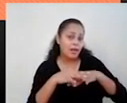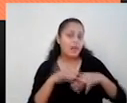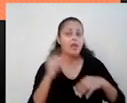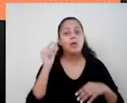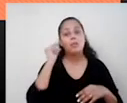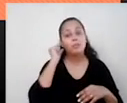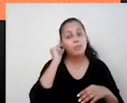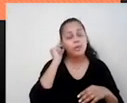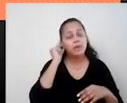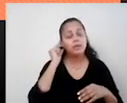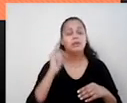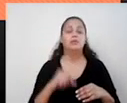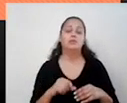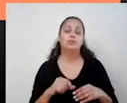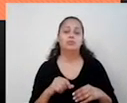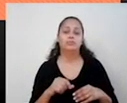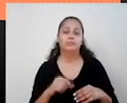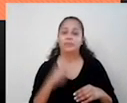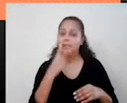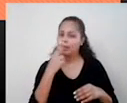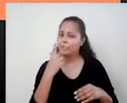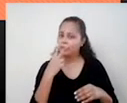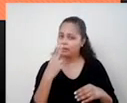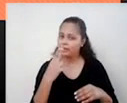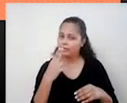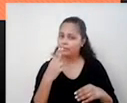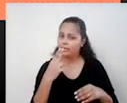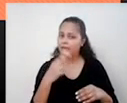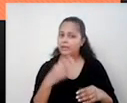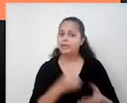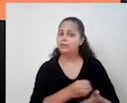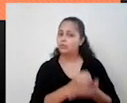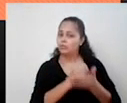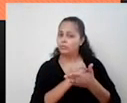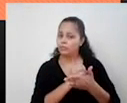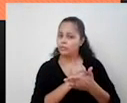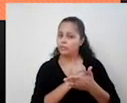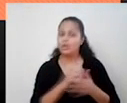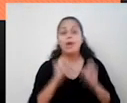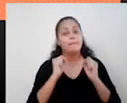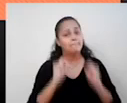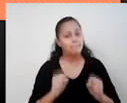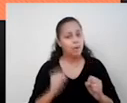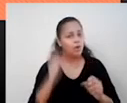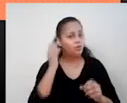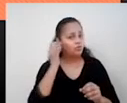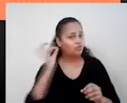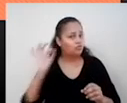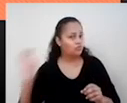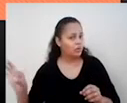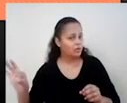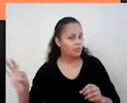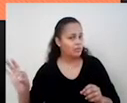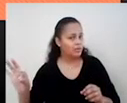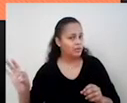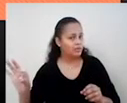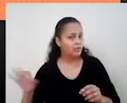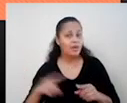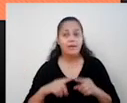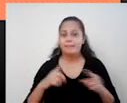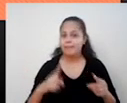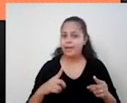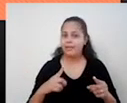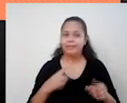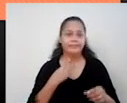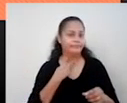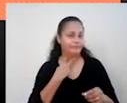que enriquecem mais o nosso visual, o nosso look, um brinco. Eu posso tirar o brinco tranquilamente, não tem problema. Eu ainda vou ficar bem. Mas